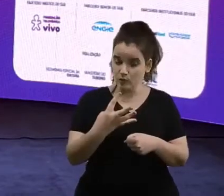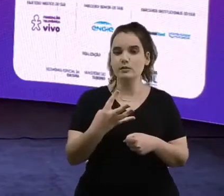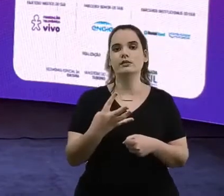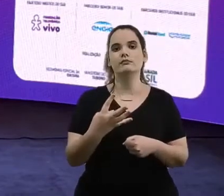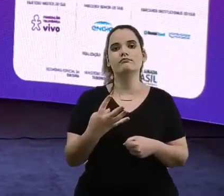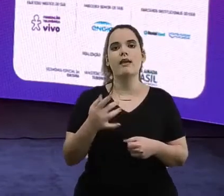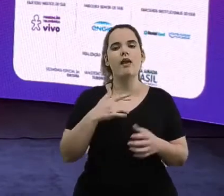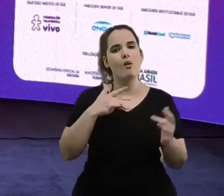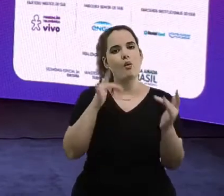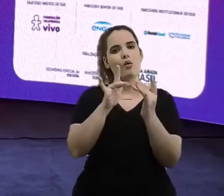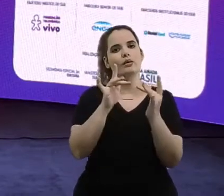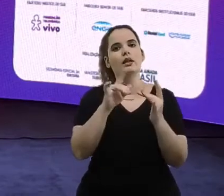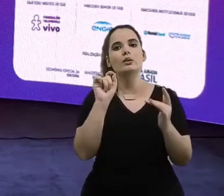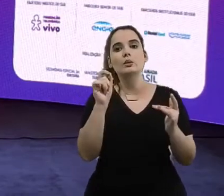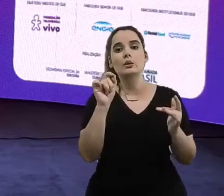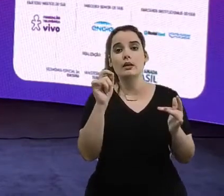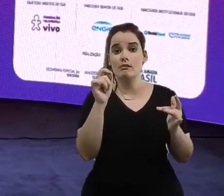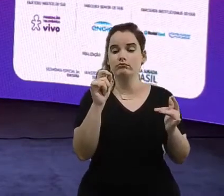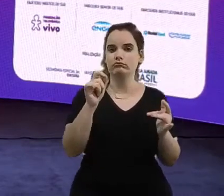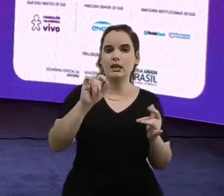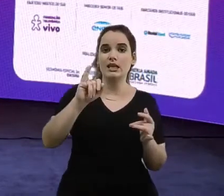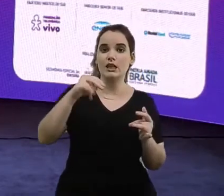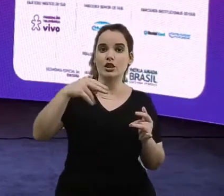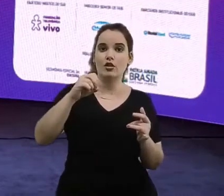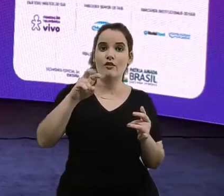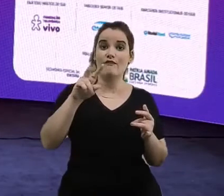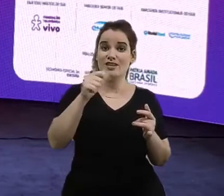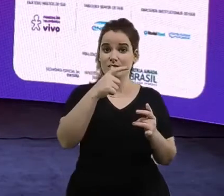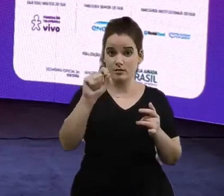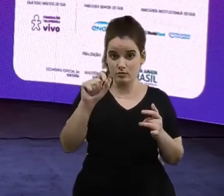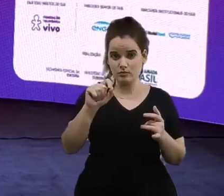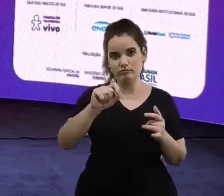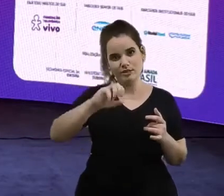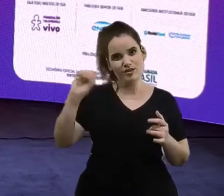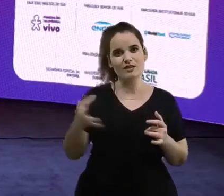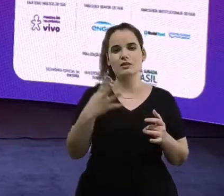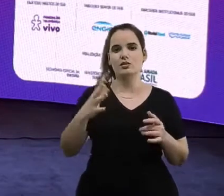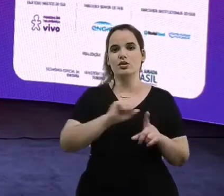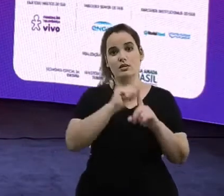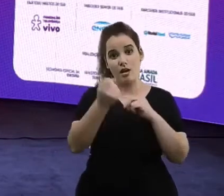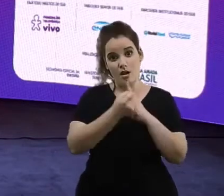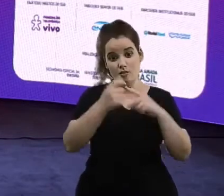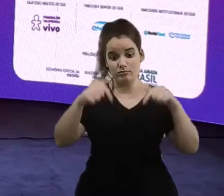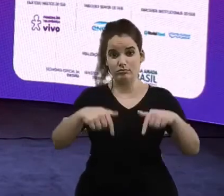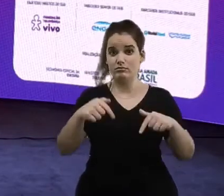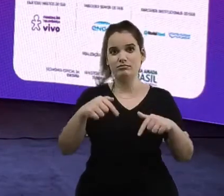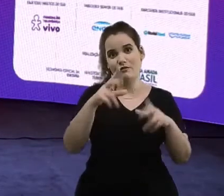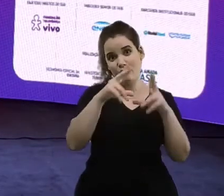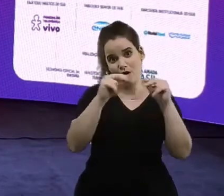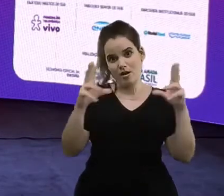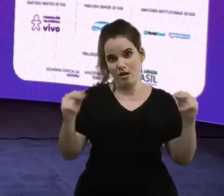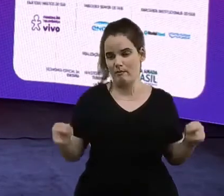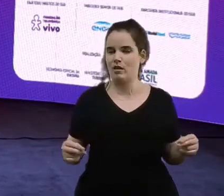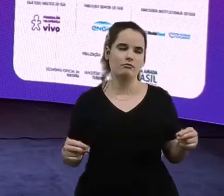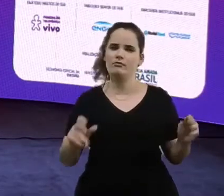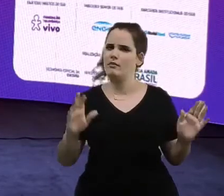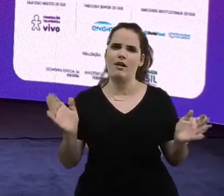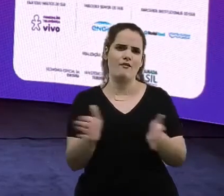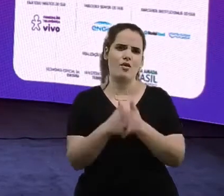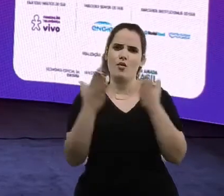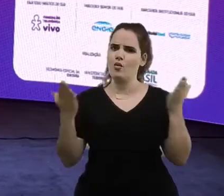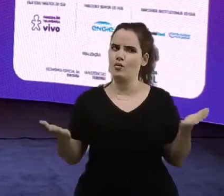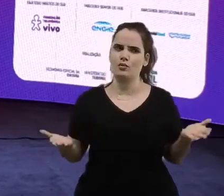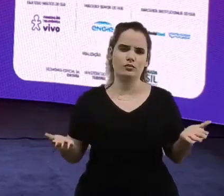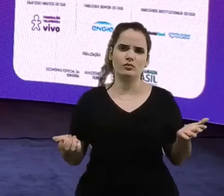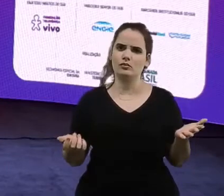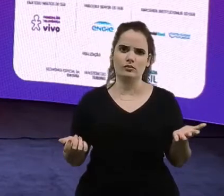esse ecossistema de inovação social aí em Floripa, que é realmente maravilhoso e com muitas empresas, e eu